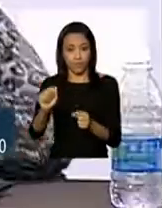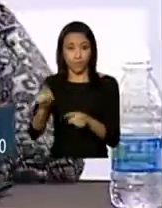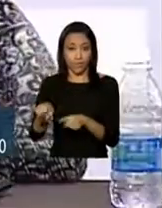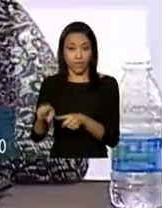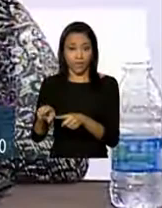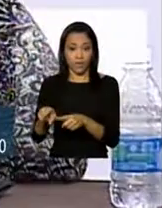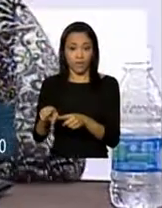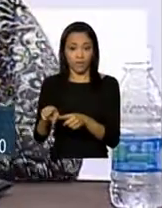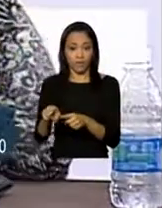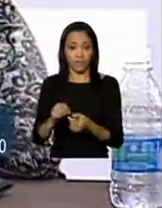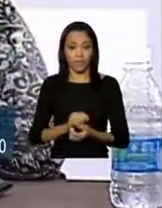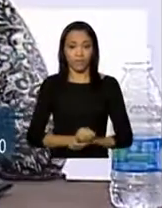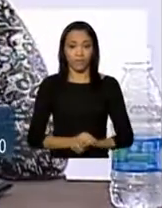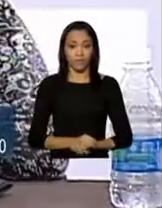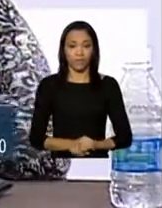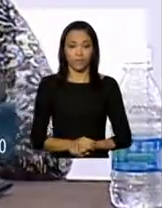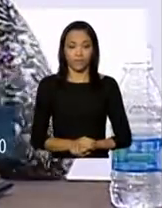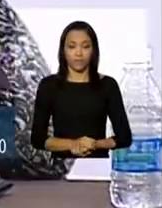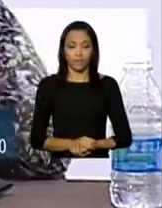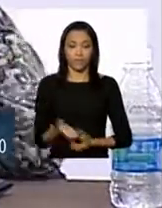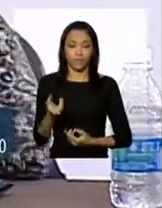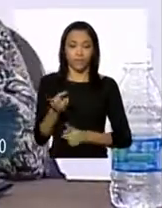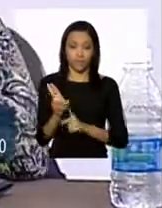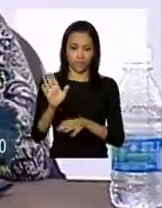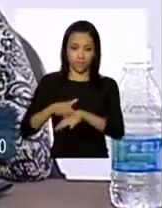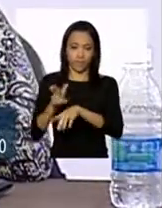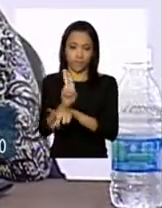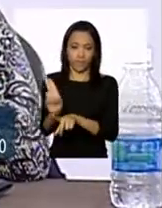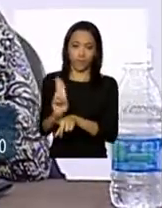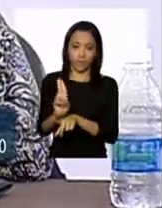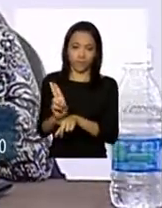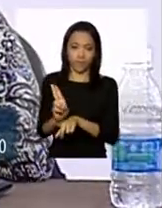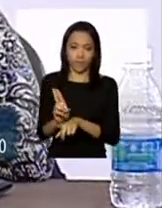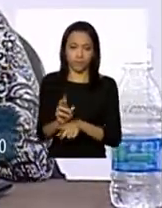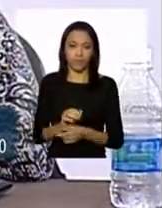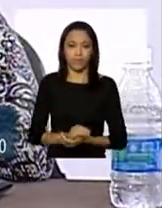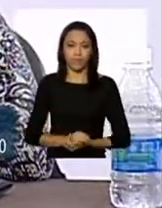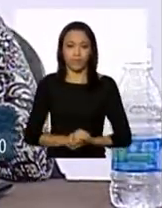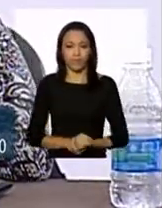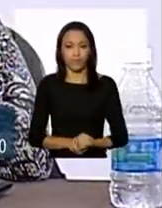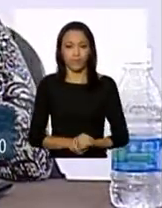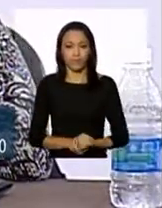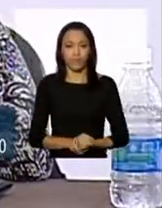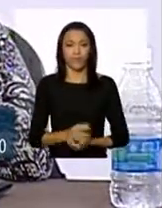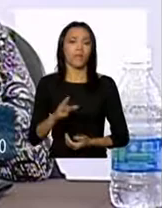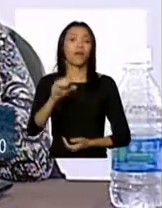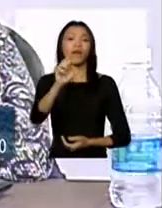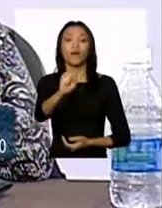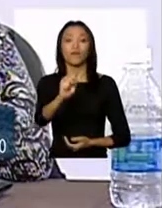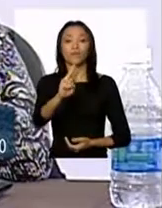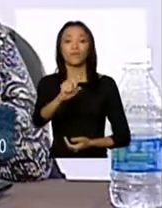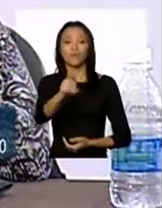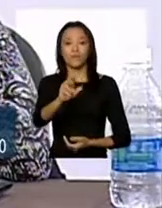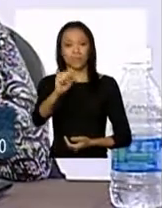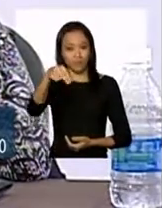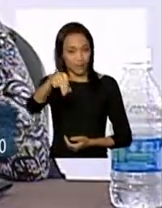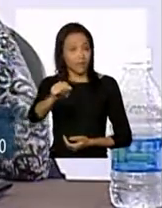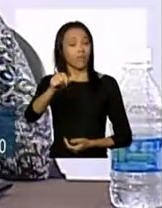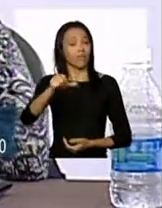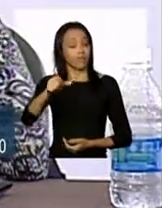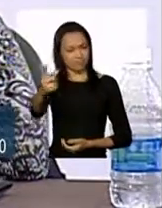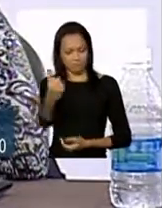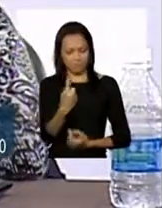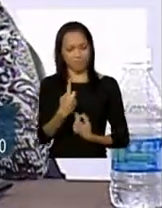executiva. Os nomes, não tem quem problema. Tem a Suzana, que eu tenho um prazer muito grande